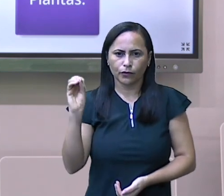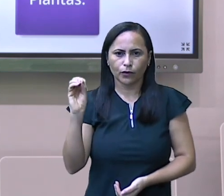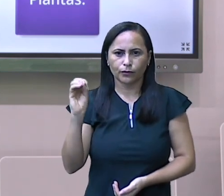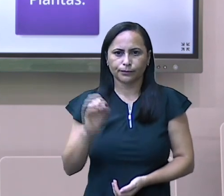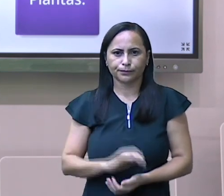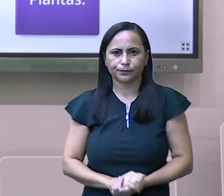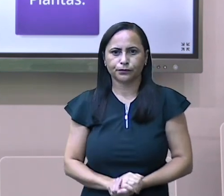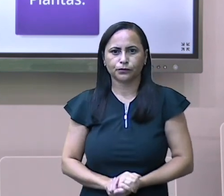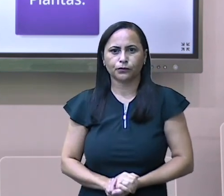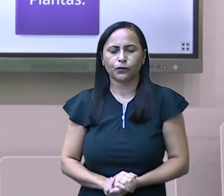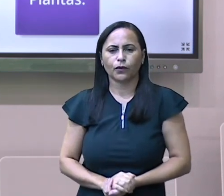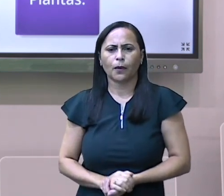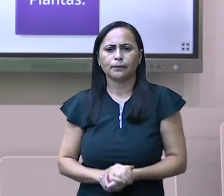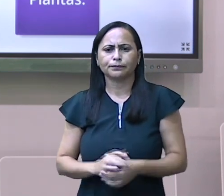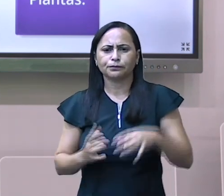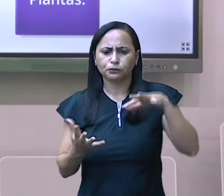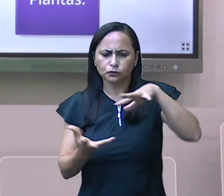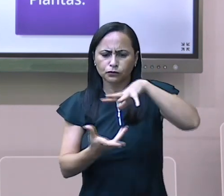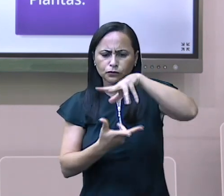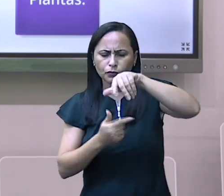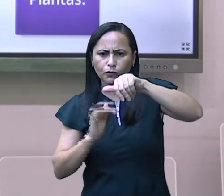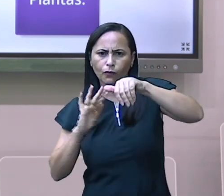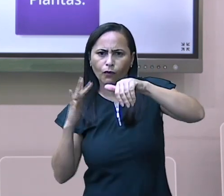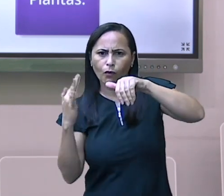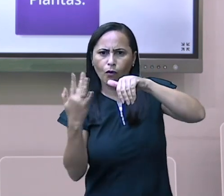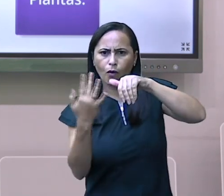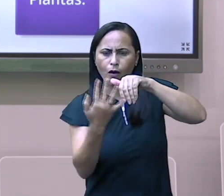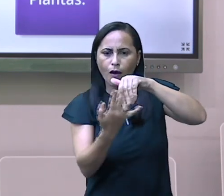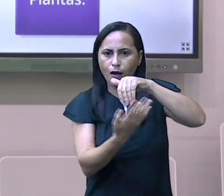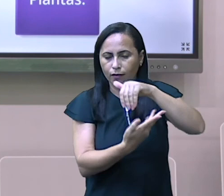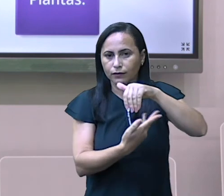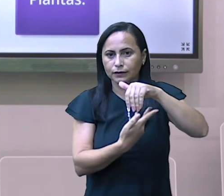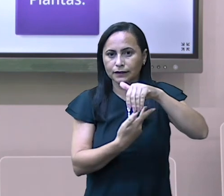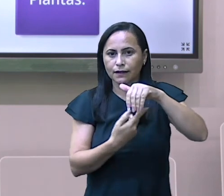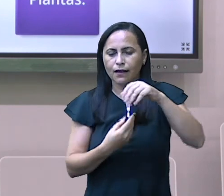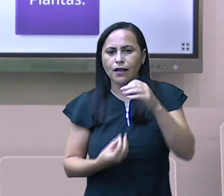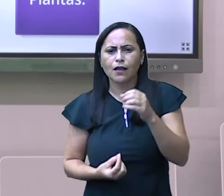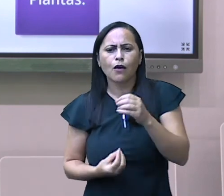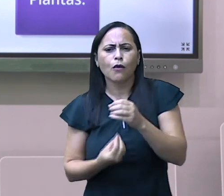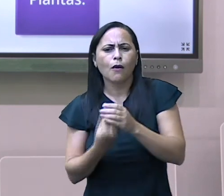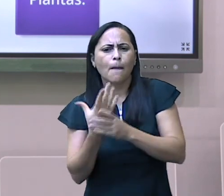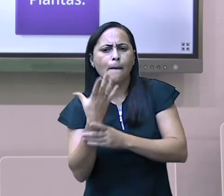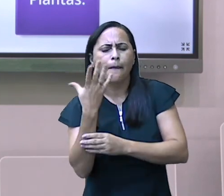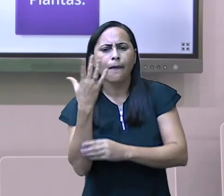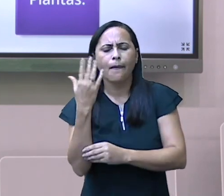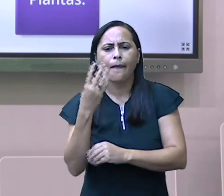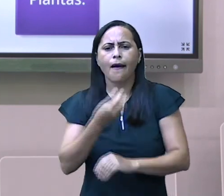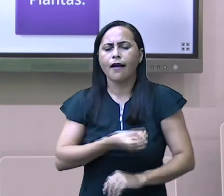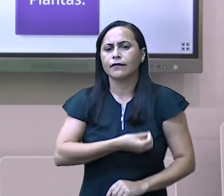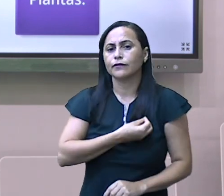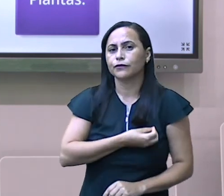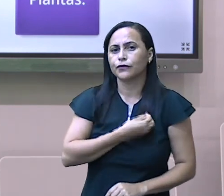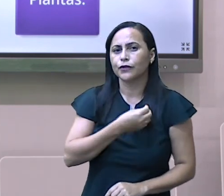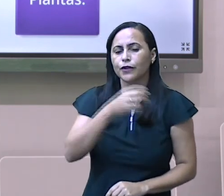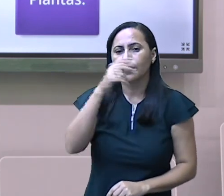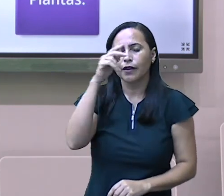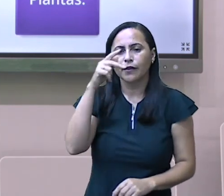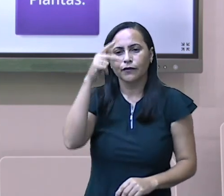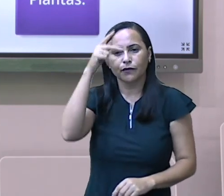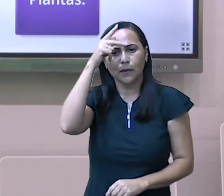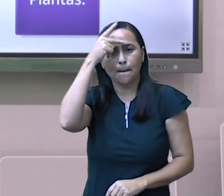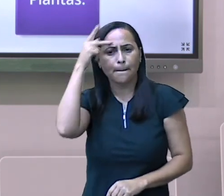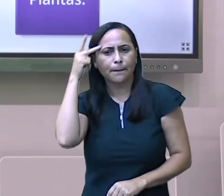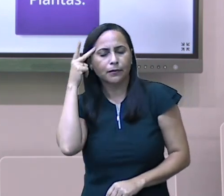A parte da crosta terrestre onde nascem e crescem as plantas, seres humanos e outros animais chamamos